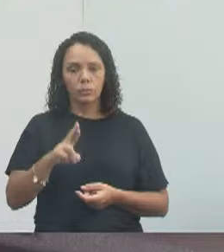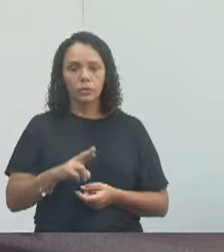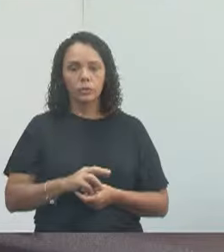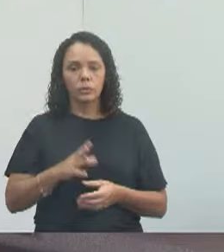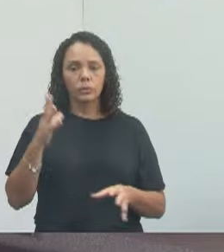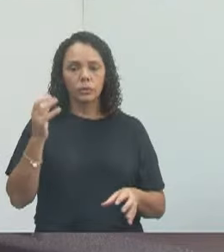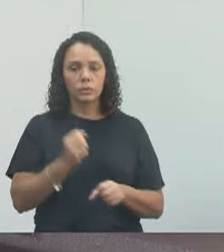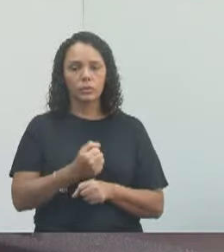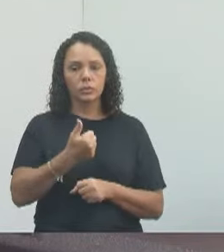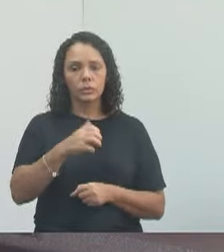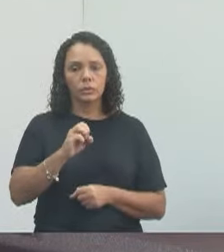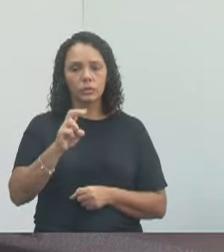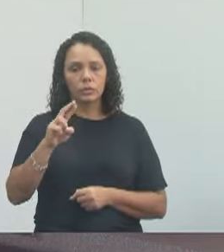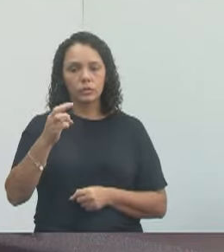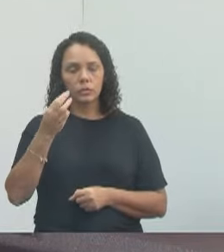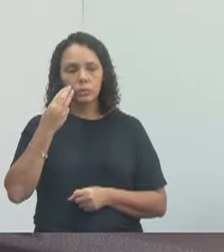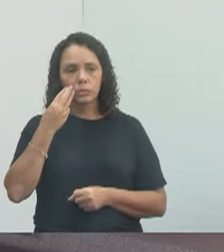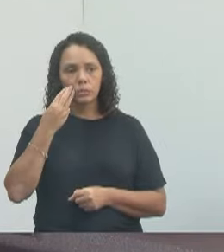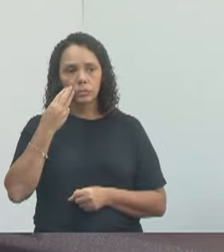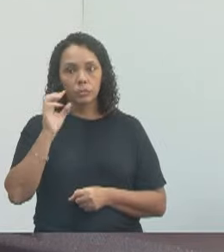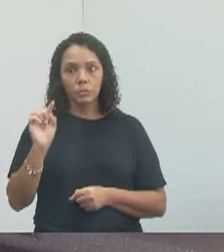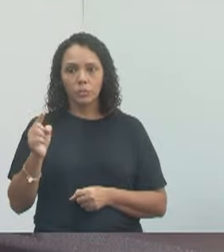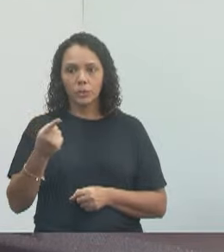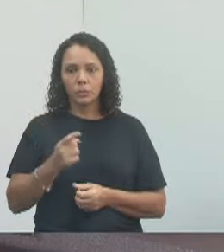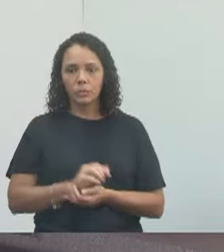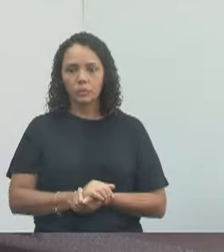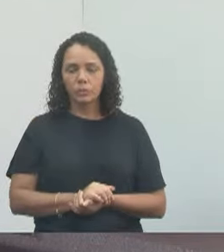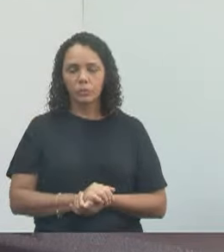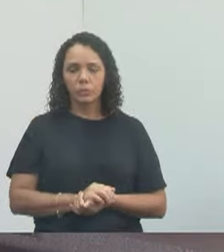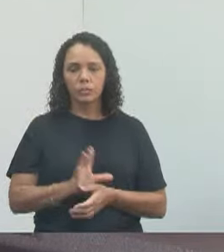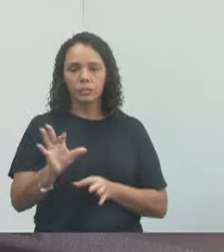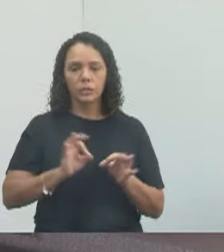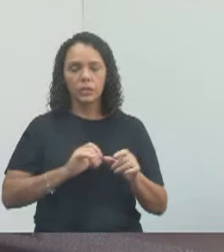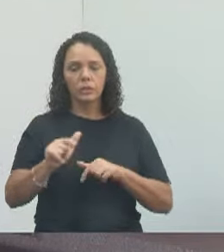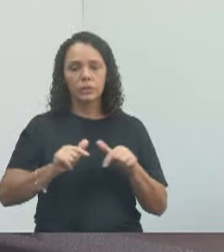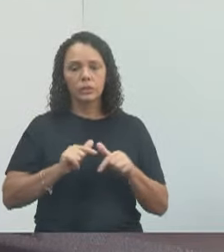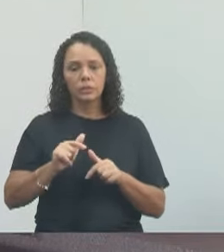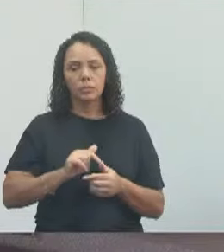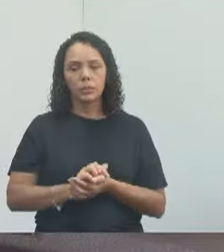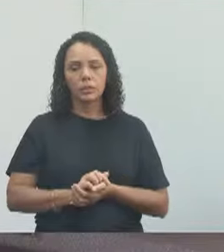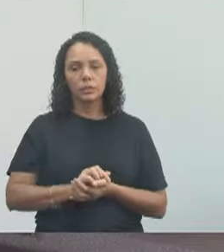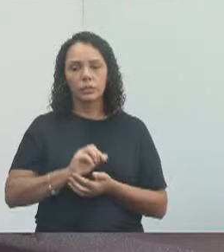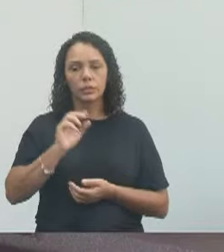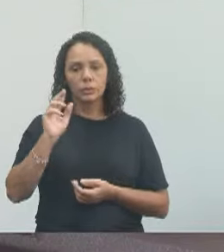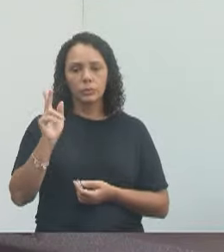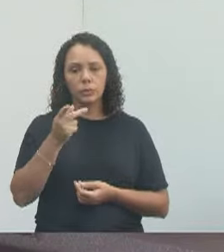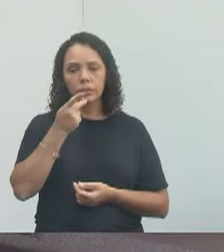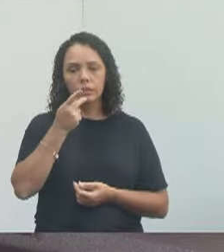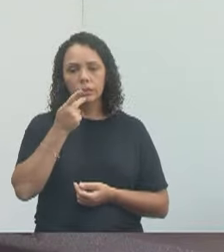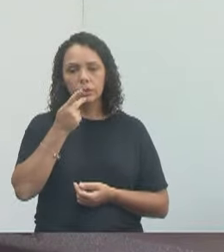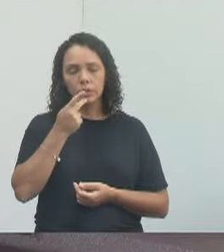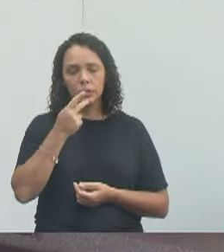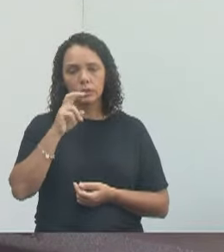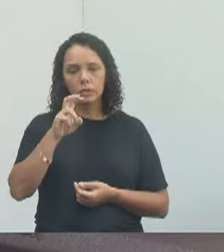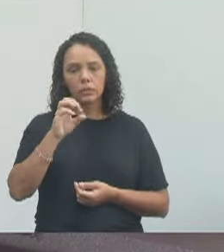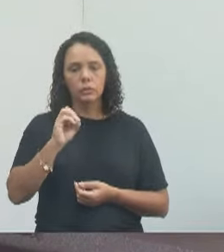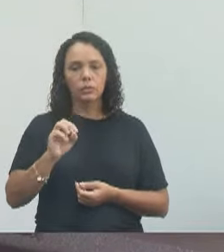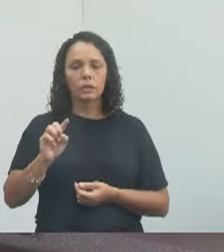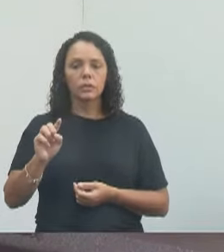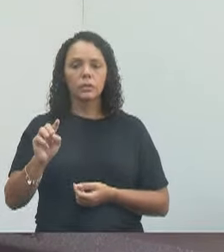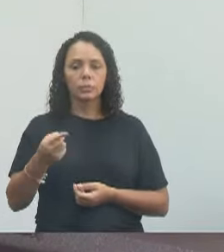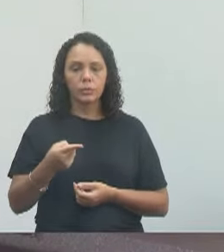105.000 plano de trabalho do hernand Barreto R 50.000 maria mélia R 30.000 Edgar sass R